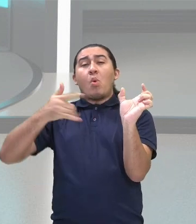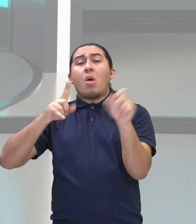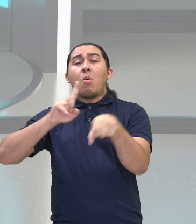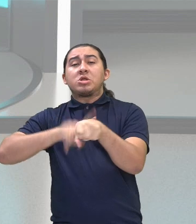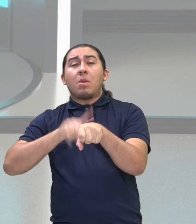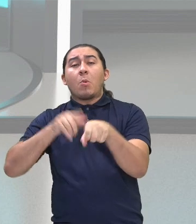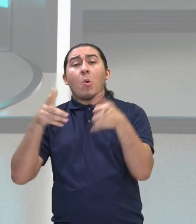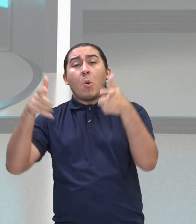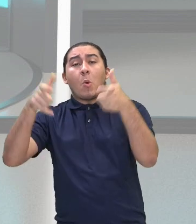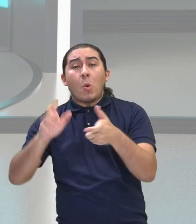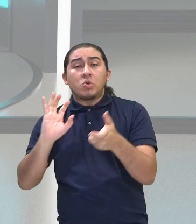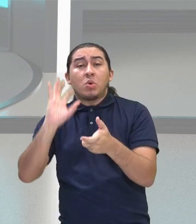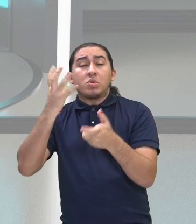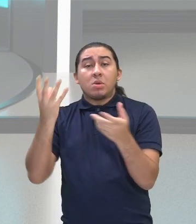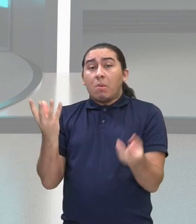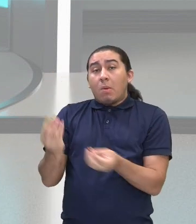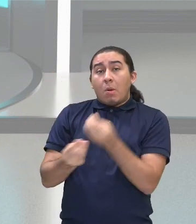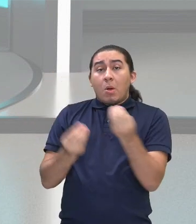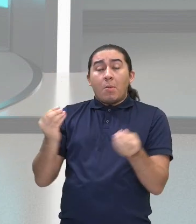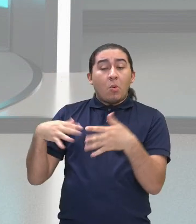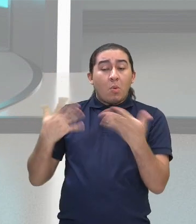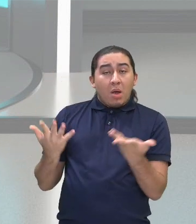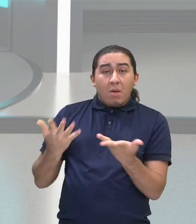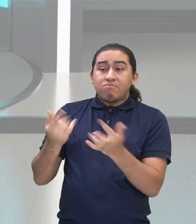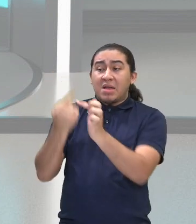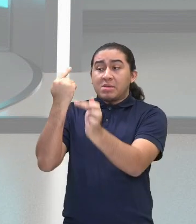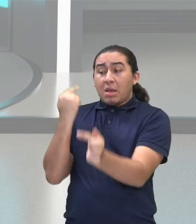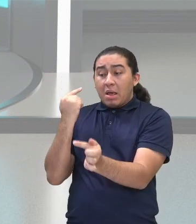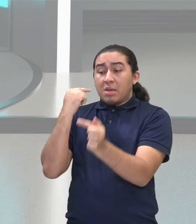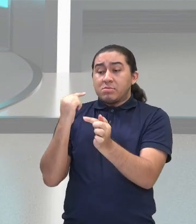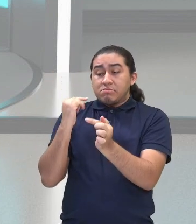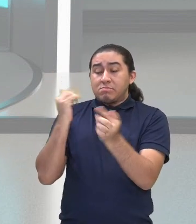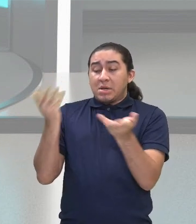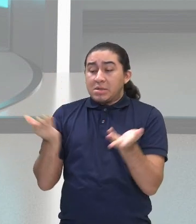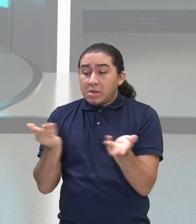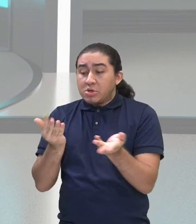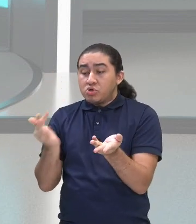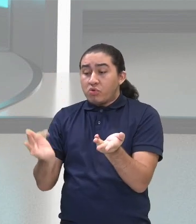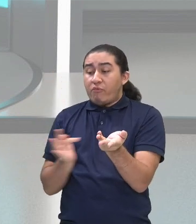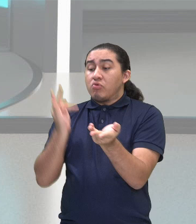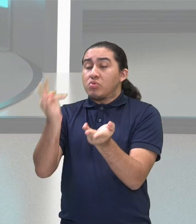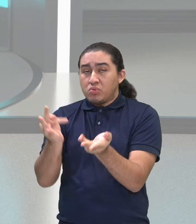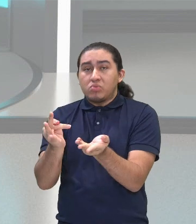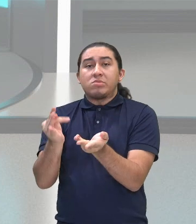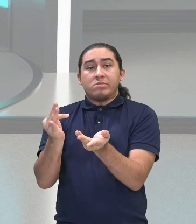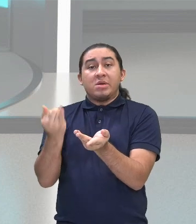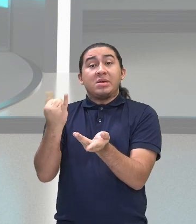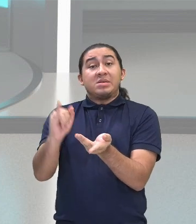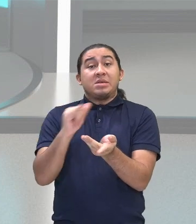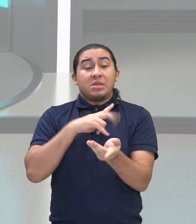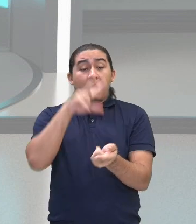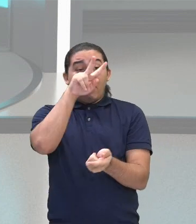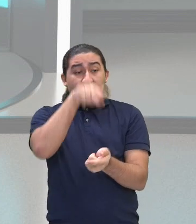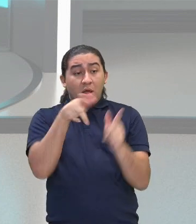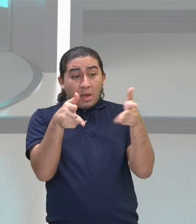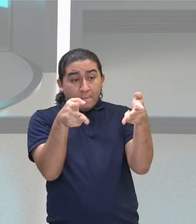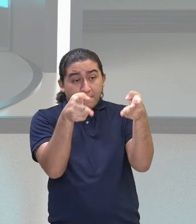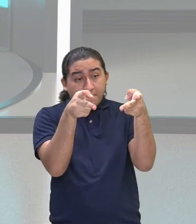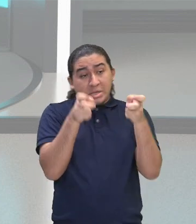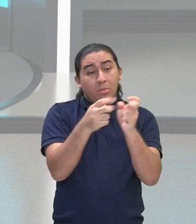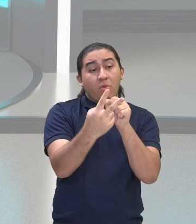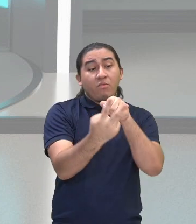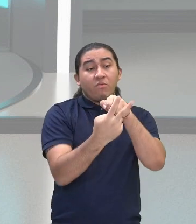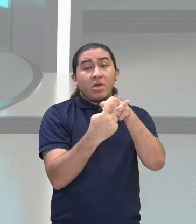vai precisar exatamente quando aconteceu aquela ação. Seja ela uma